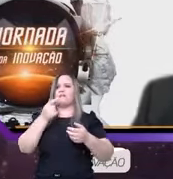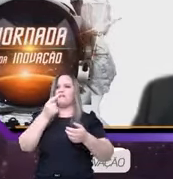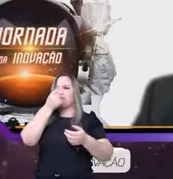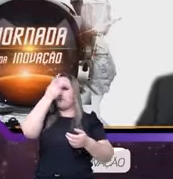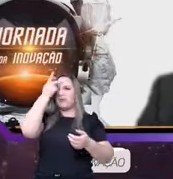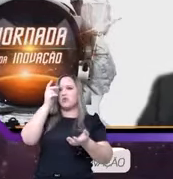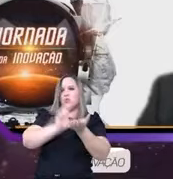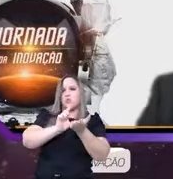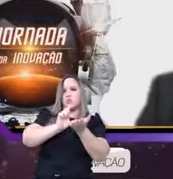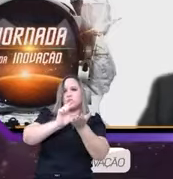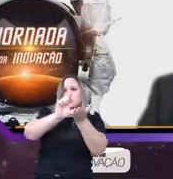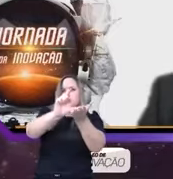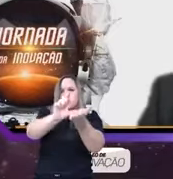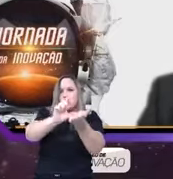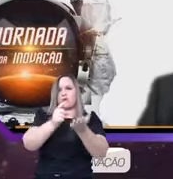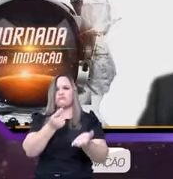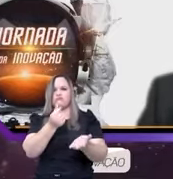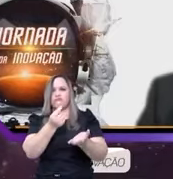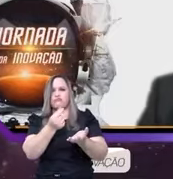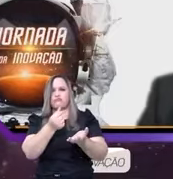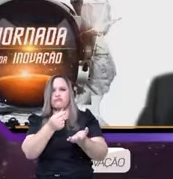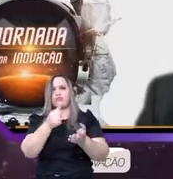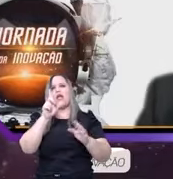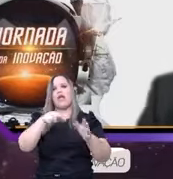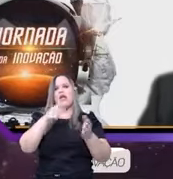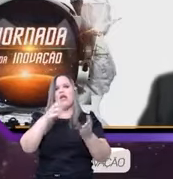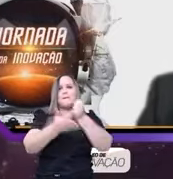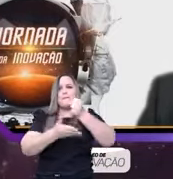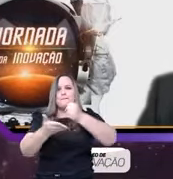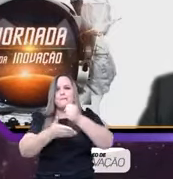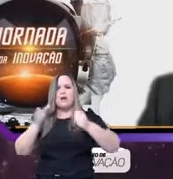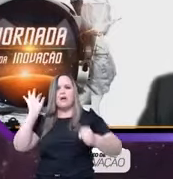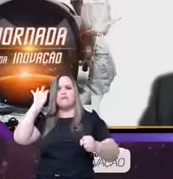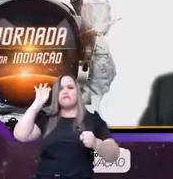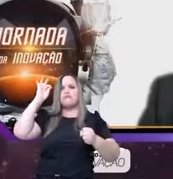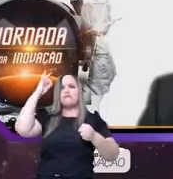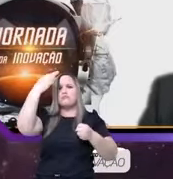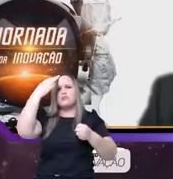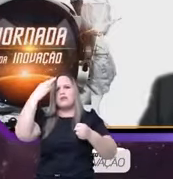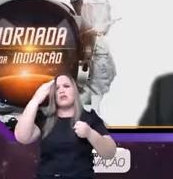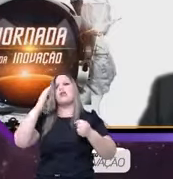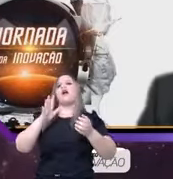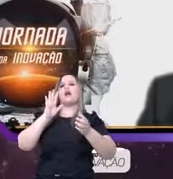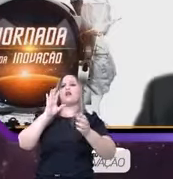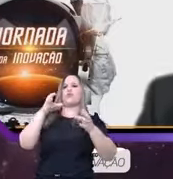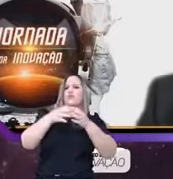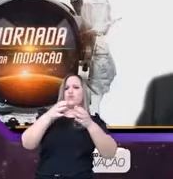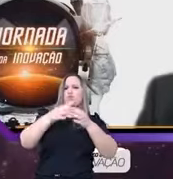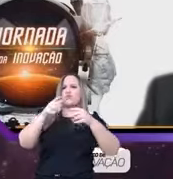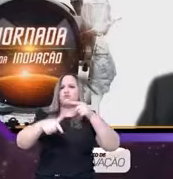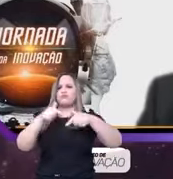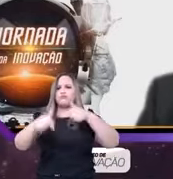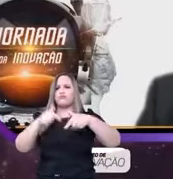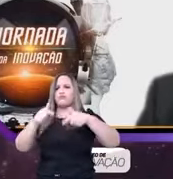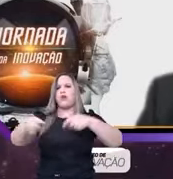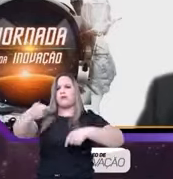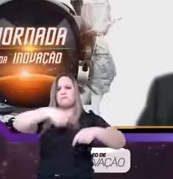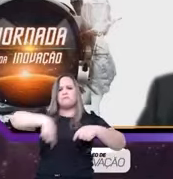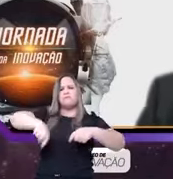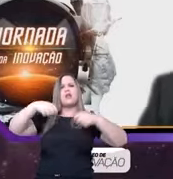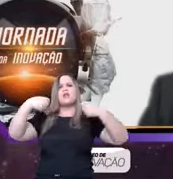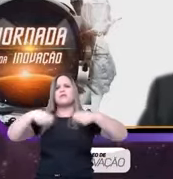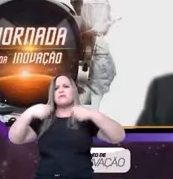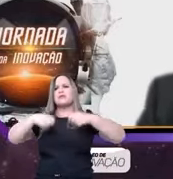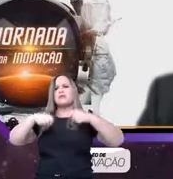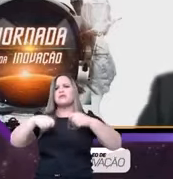pontos que é a base do ágil, a autonomia. Para trazer autonomia para esse grupo de trabalho, nós precisamos de alguém que dê